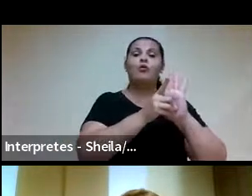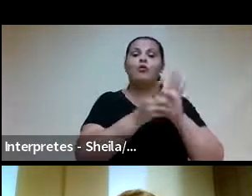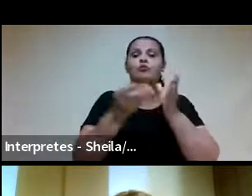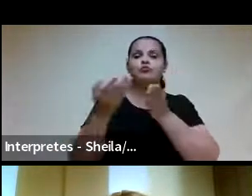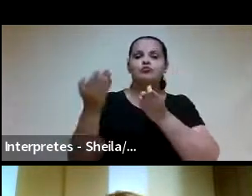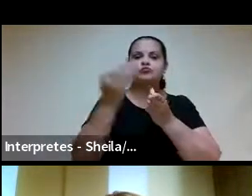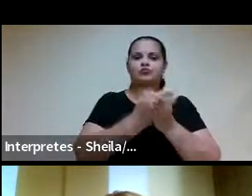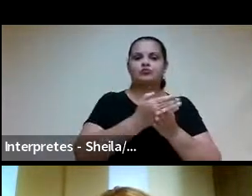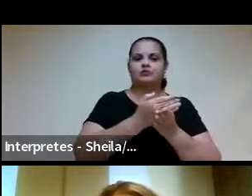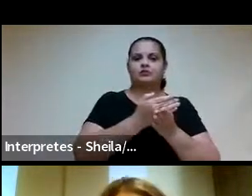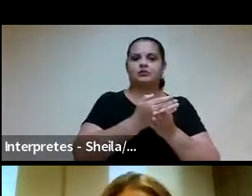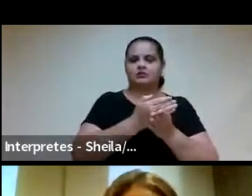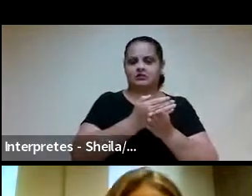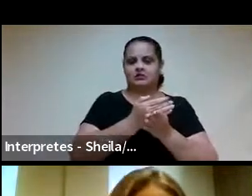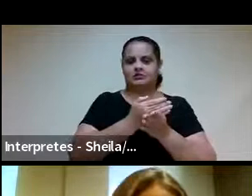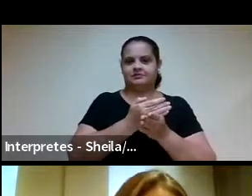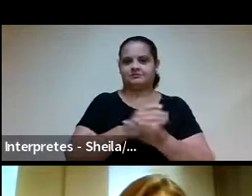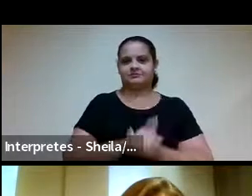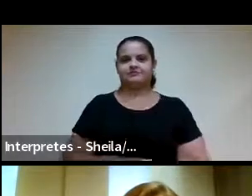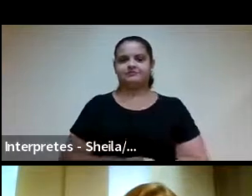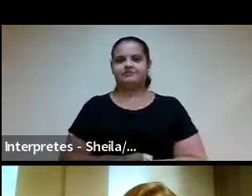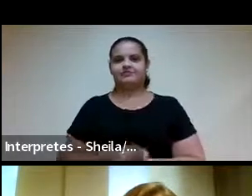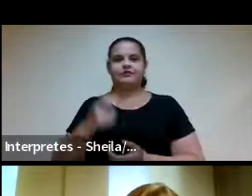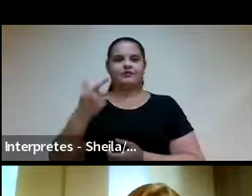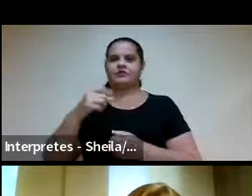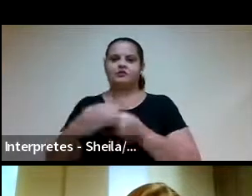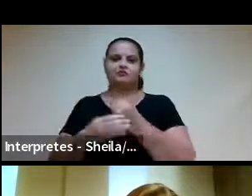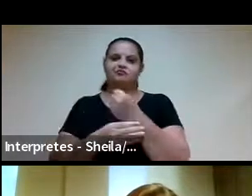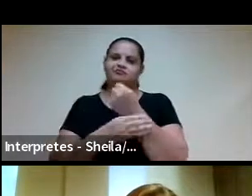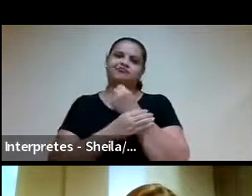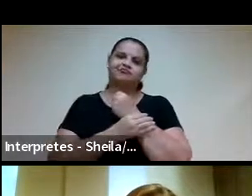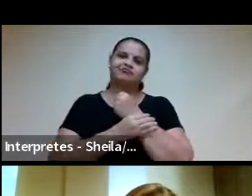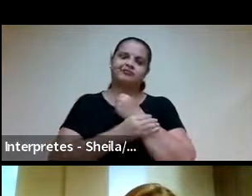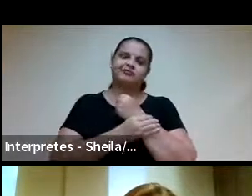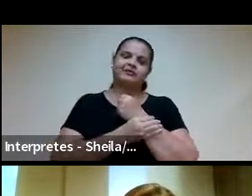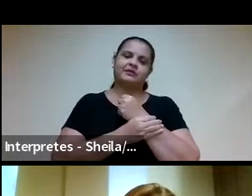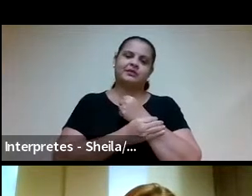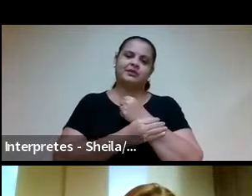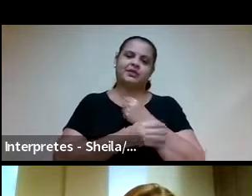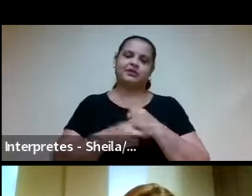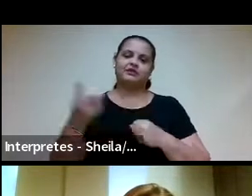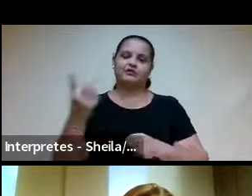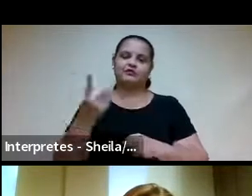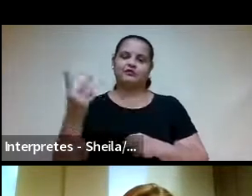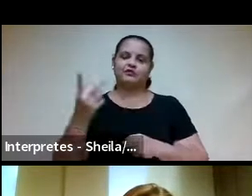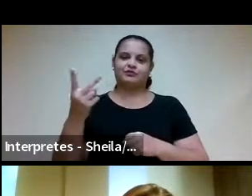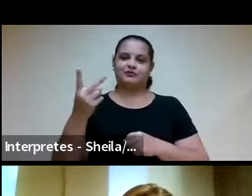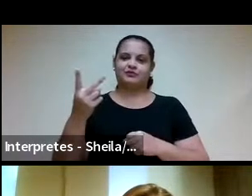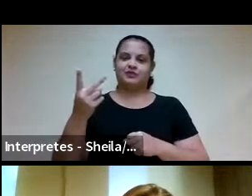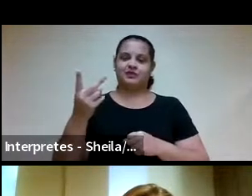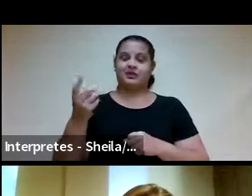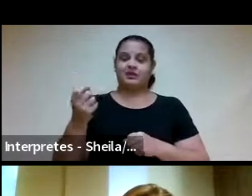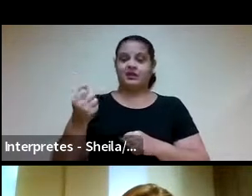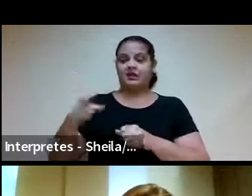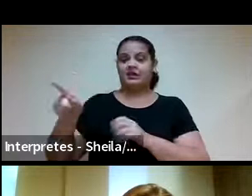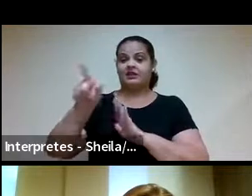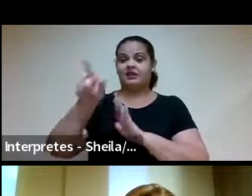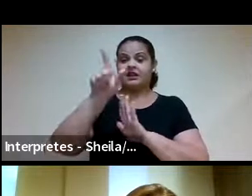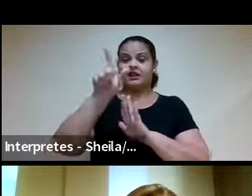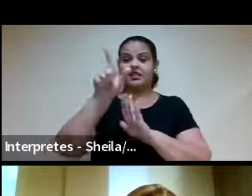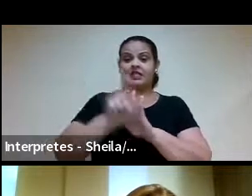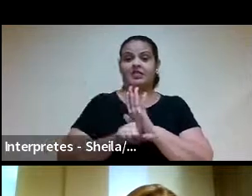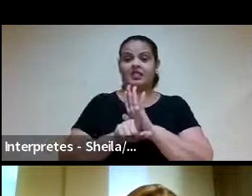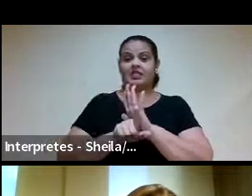ou as mesmas garantias processuais estão sendo asseguradas, muito embora, no nosso sentir, não haja previsão legal, mas garantias,